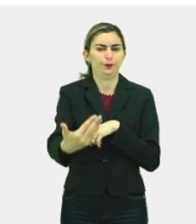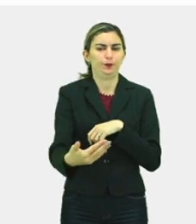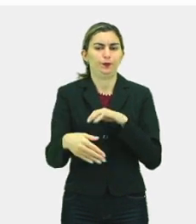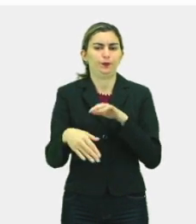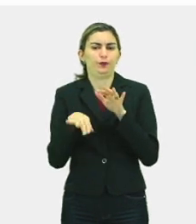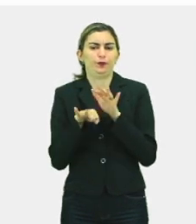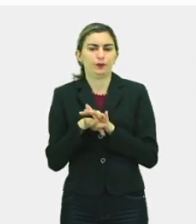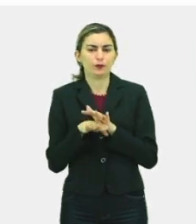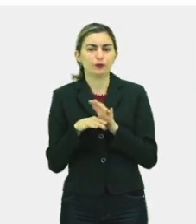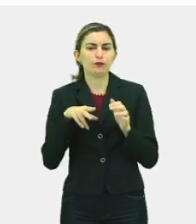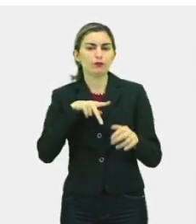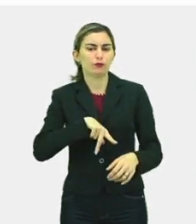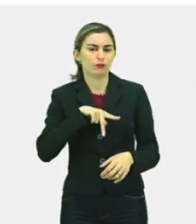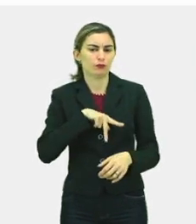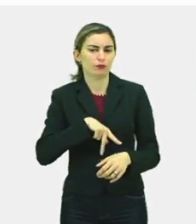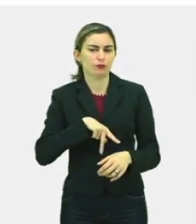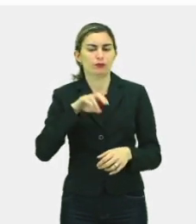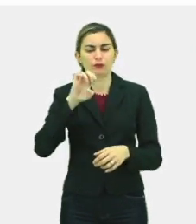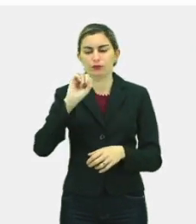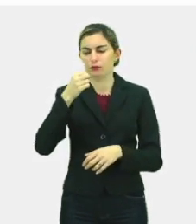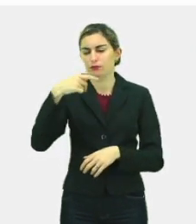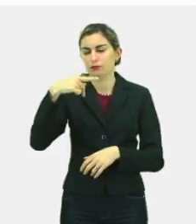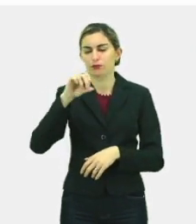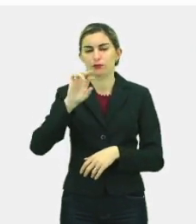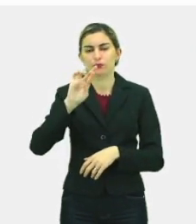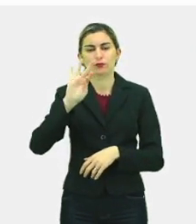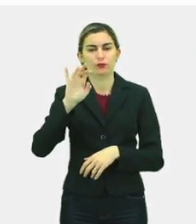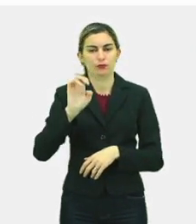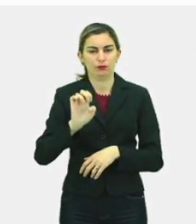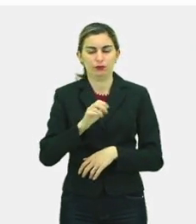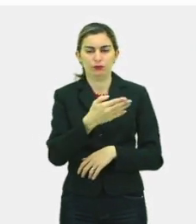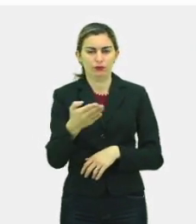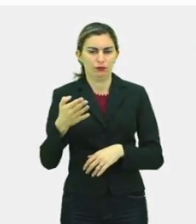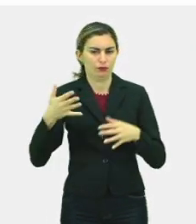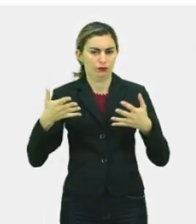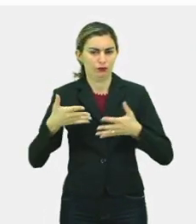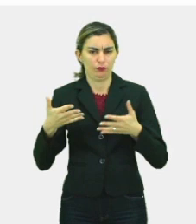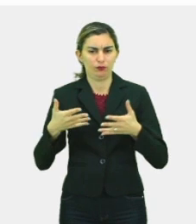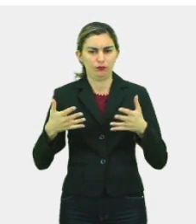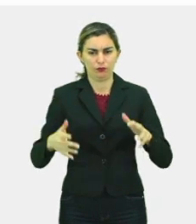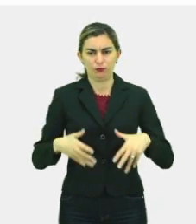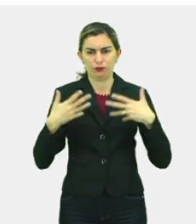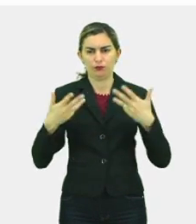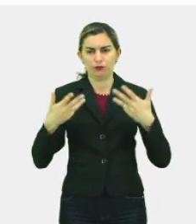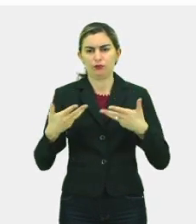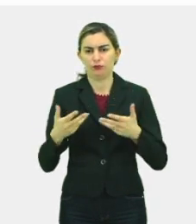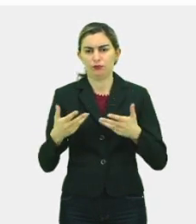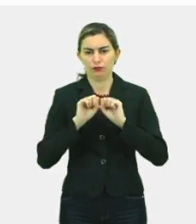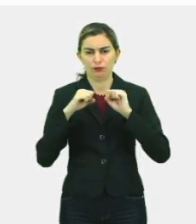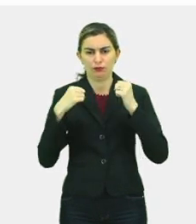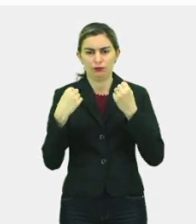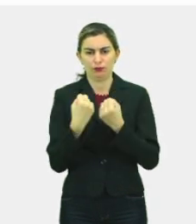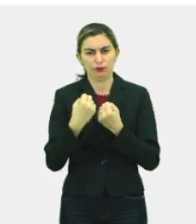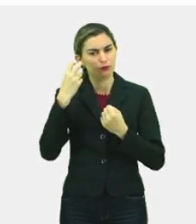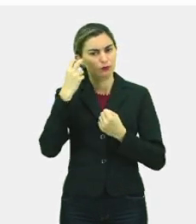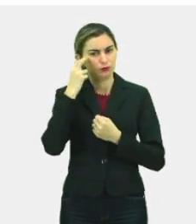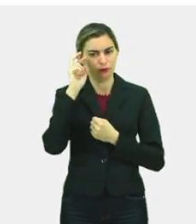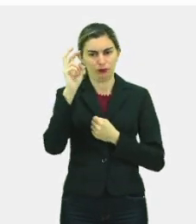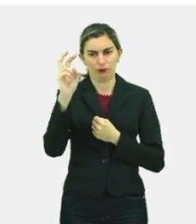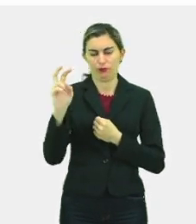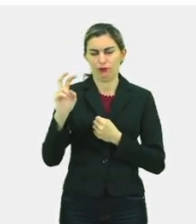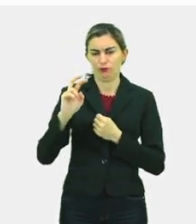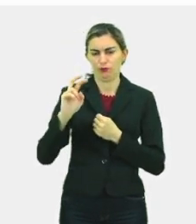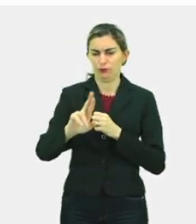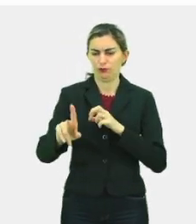tarde, chegou-se ao português como esporte. O esporte hoje é uma manifestação sociocultural